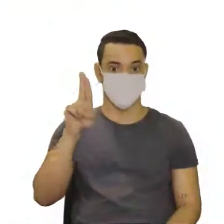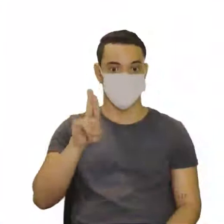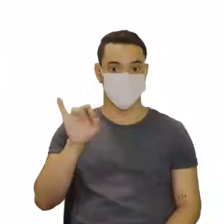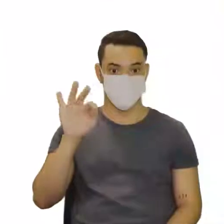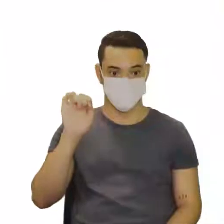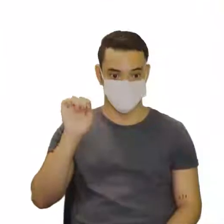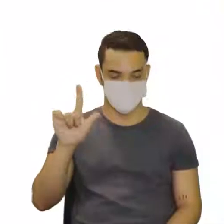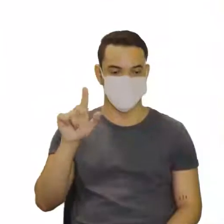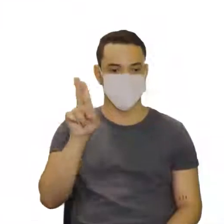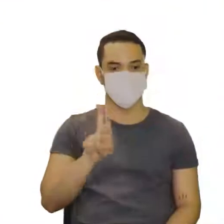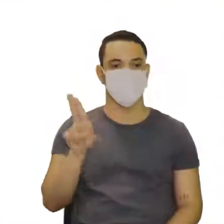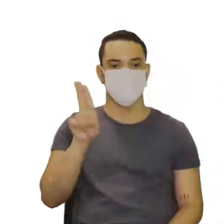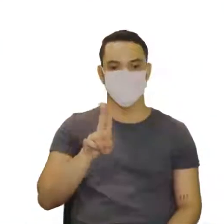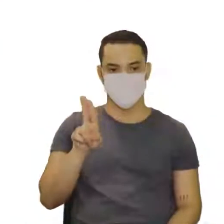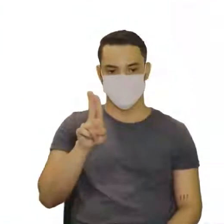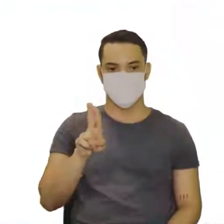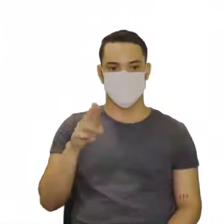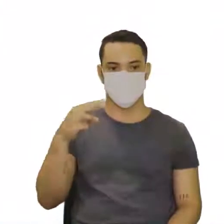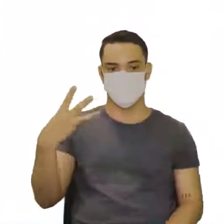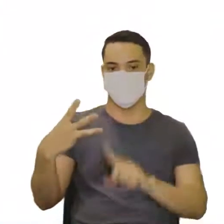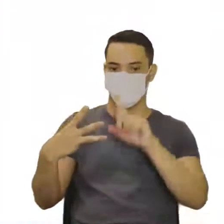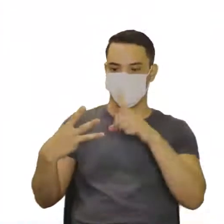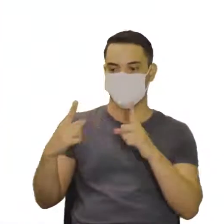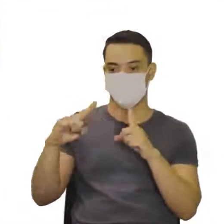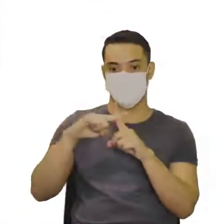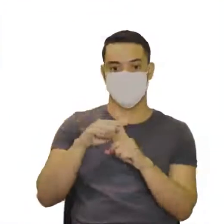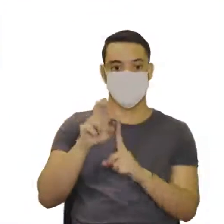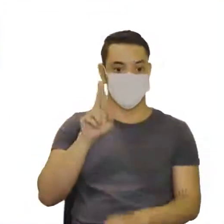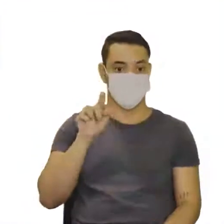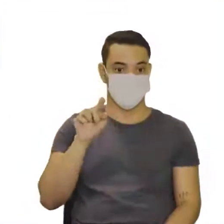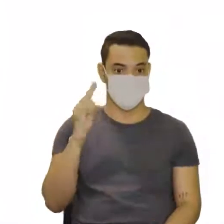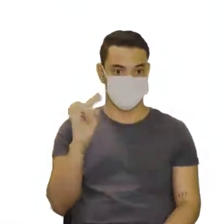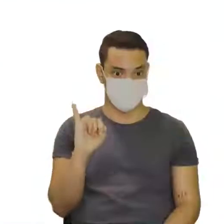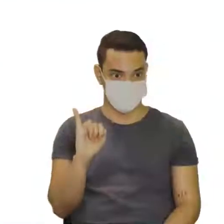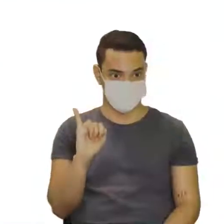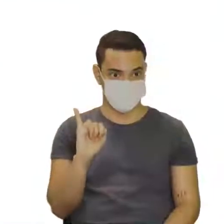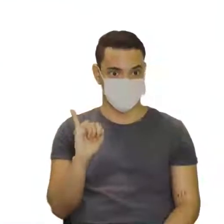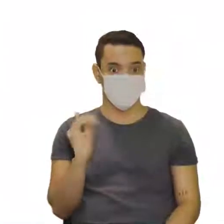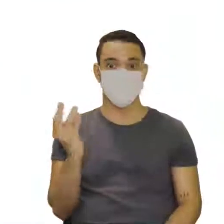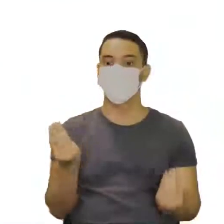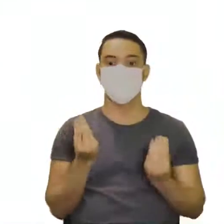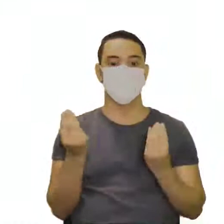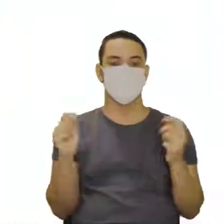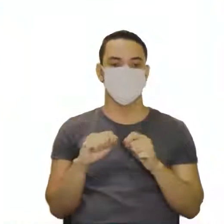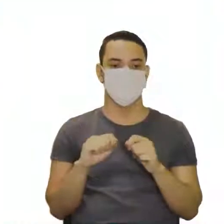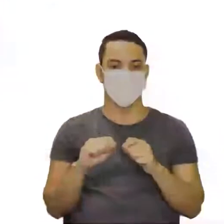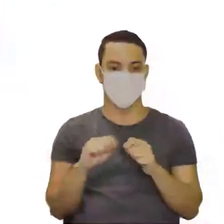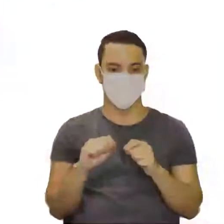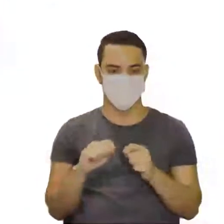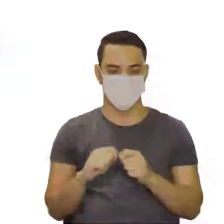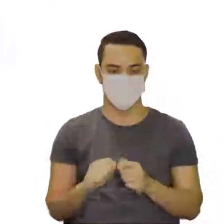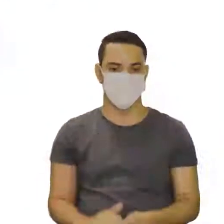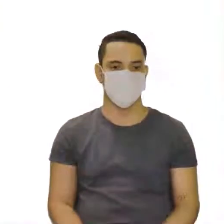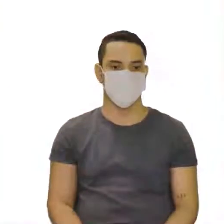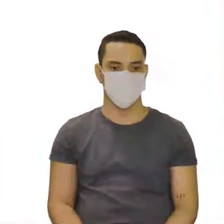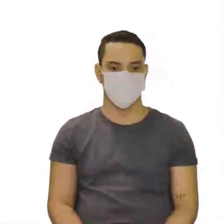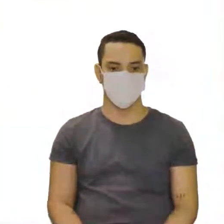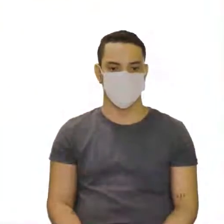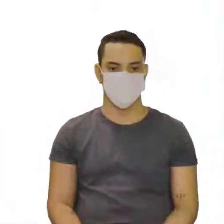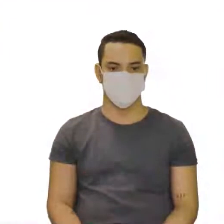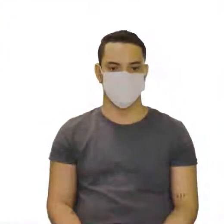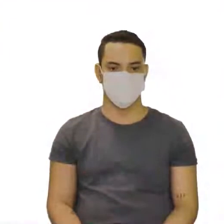ser utilizada pelo aparelho, vai ser o que nesse caso aqui? Vai ser a soma da